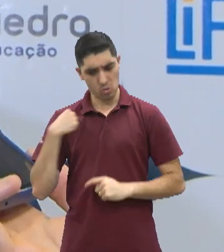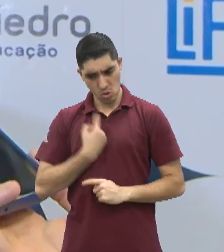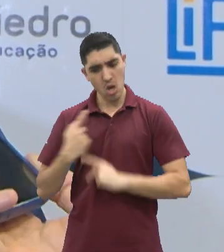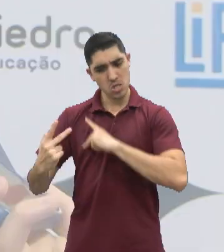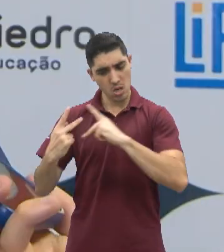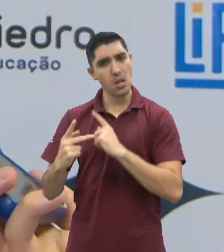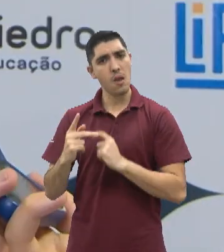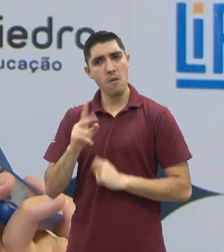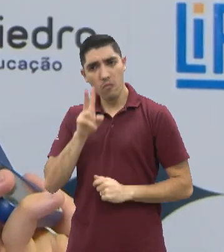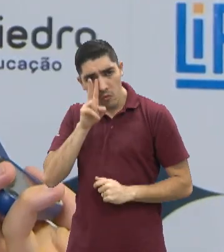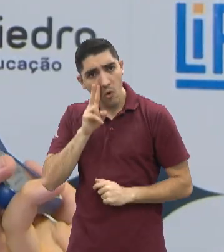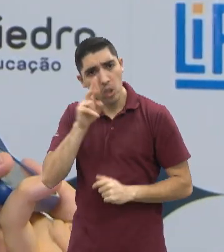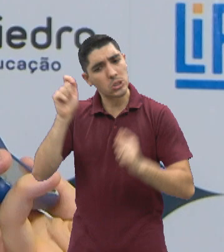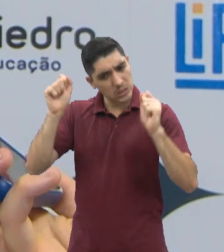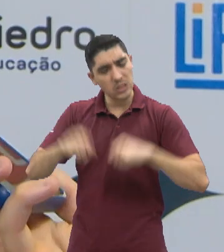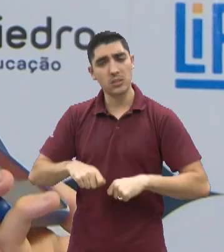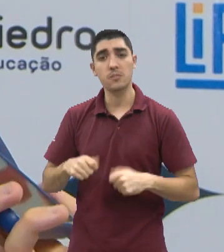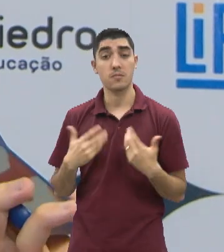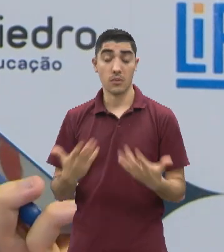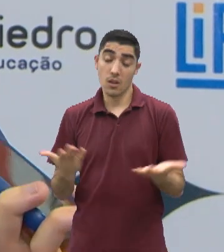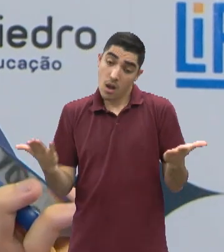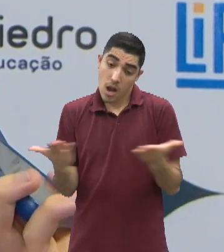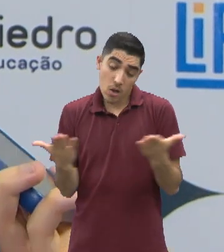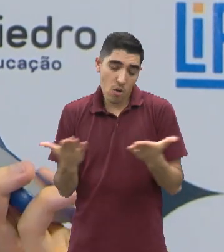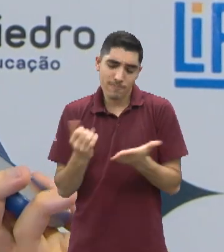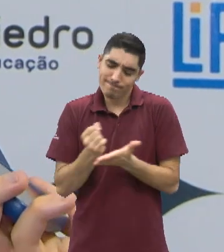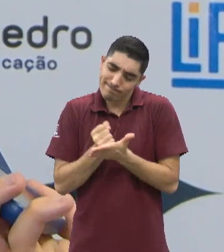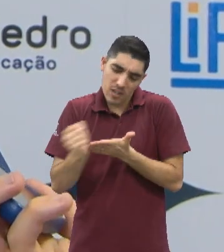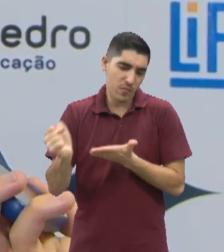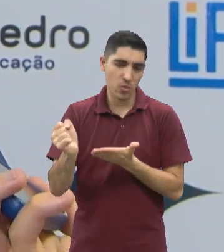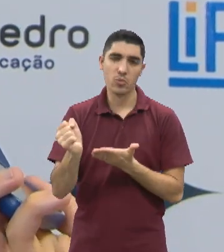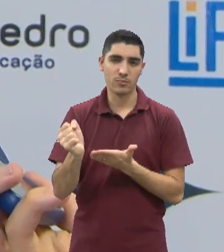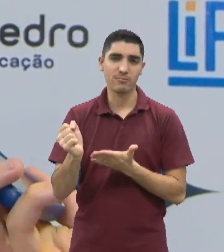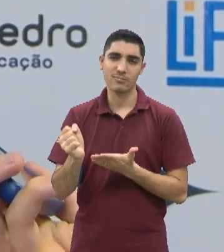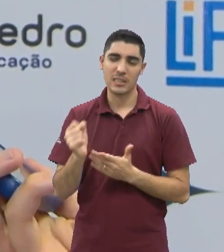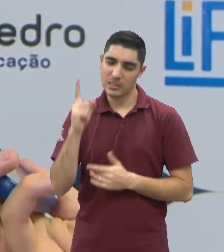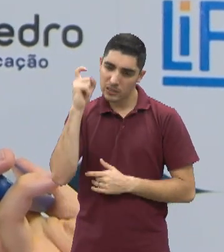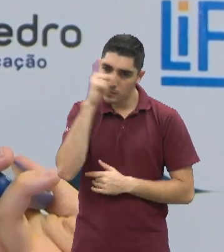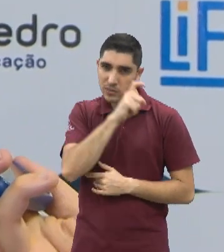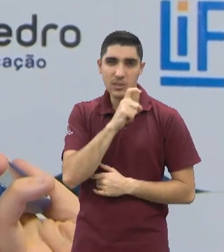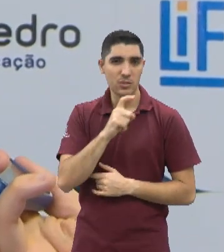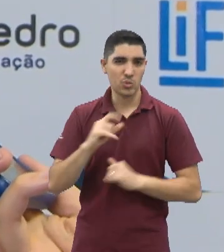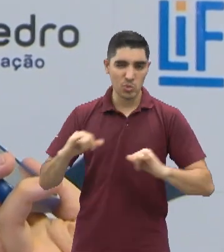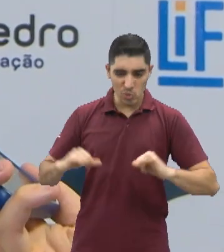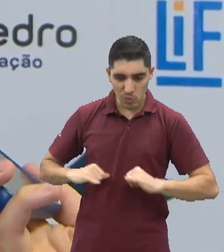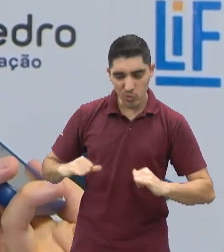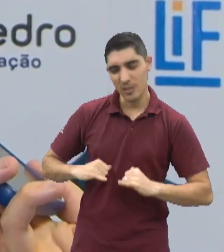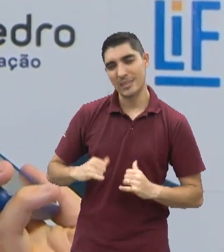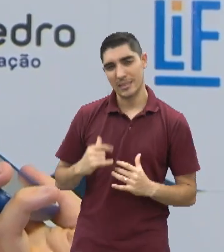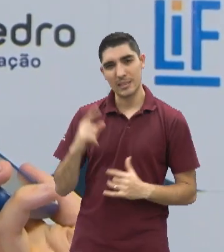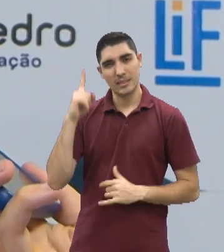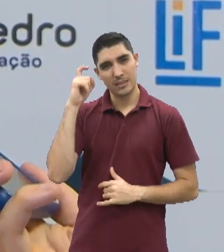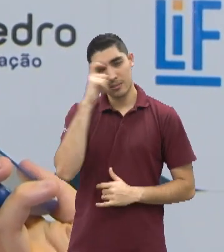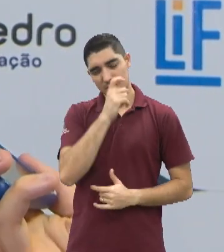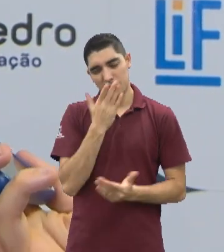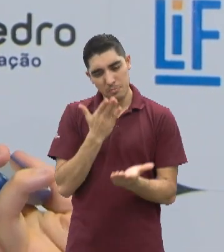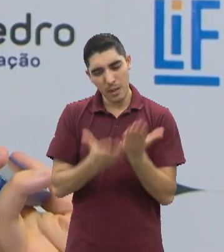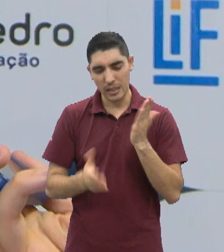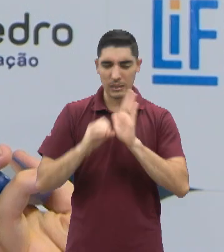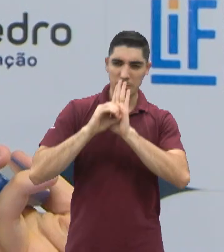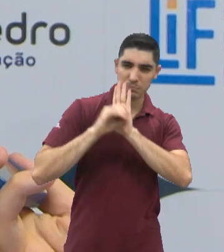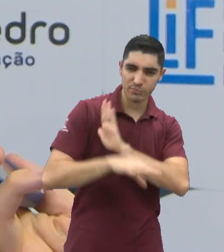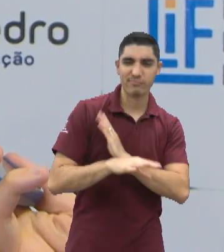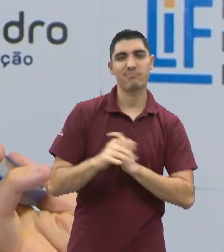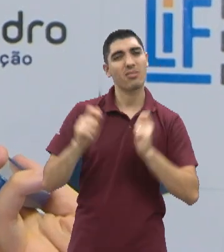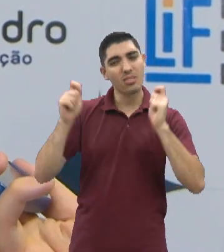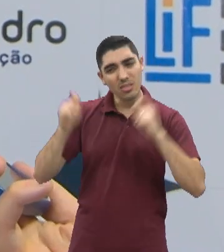a força do São José. Agora é recolher os cacos, né? Digerir, que nem falei, muito difícil, uma derrota, uma eliminação, ainda mais sabendo que a gente